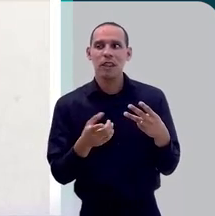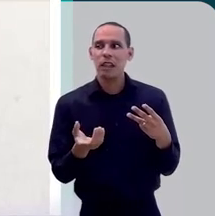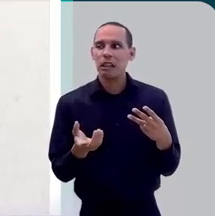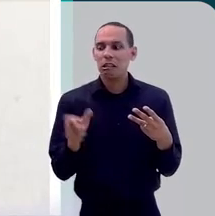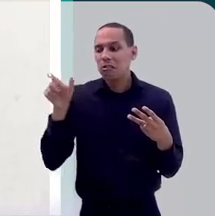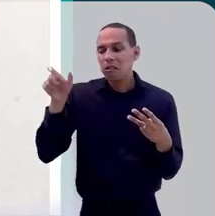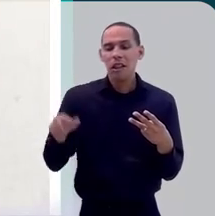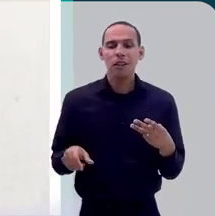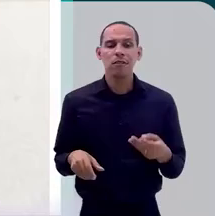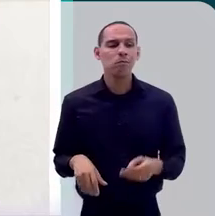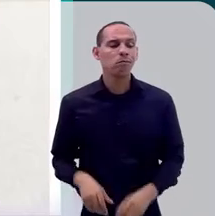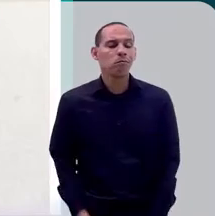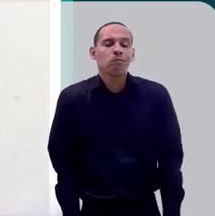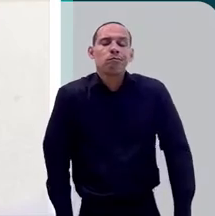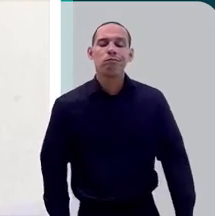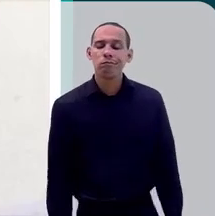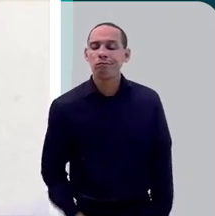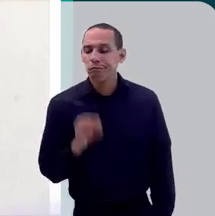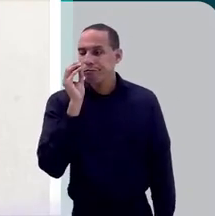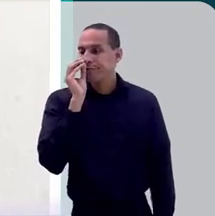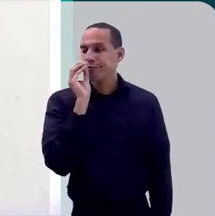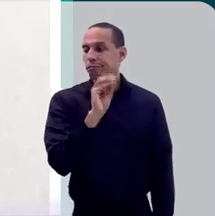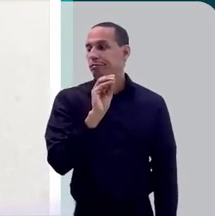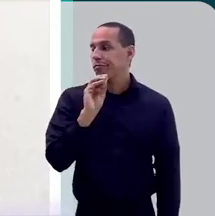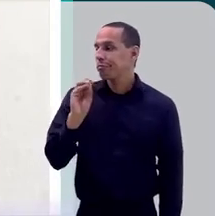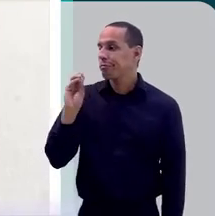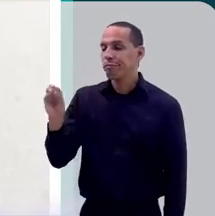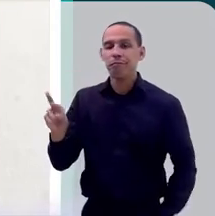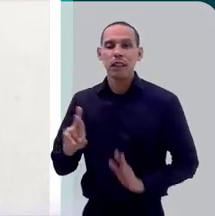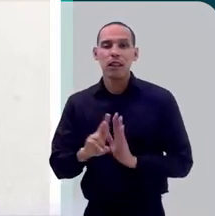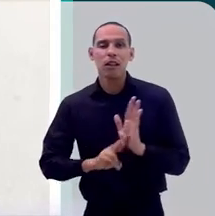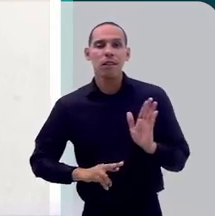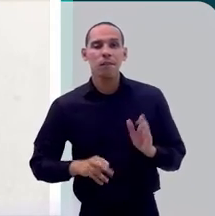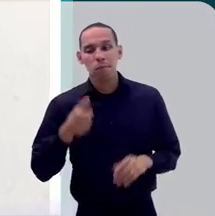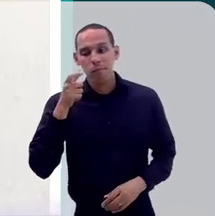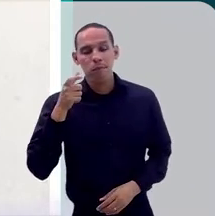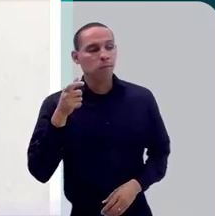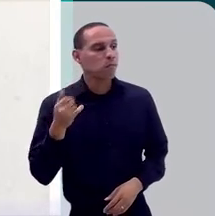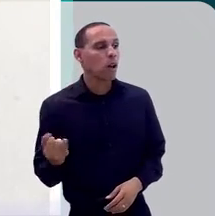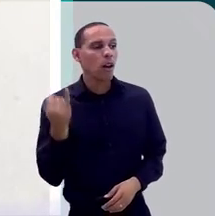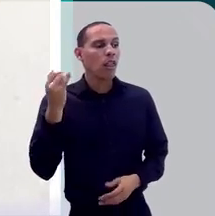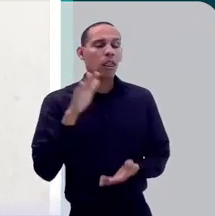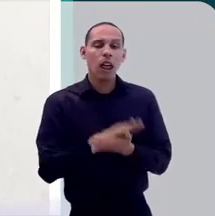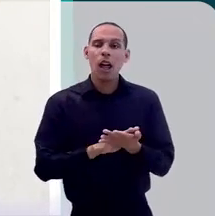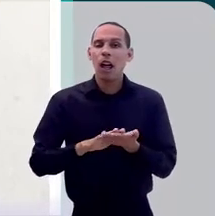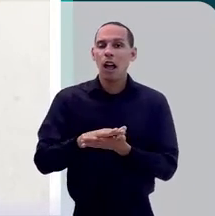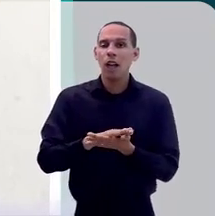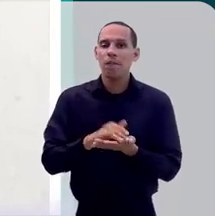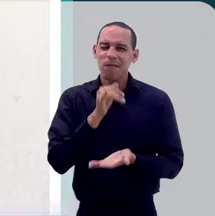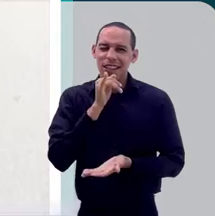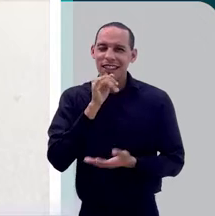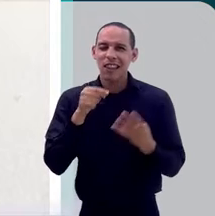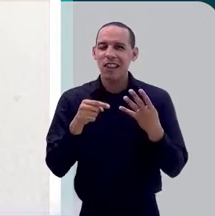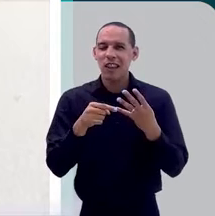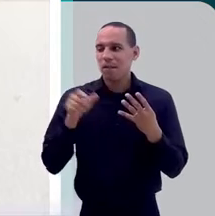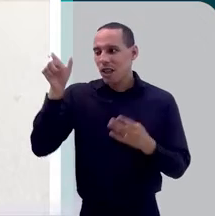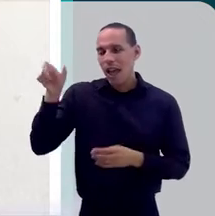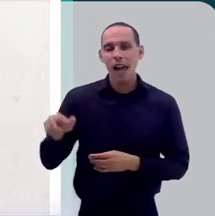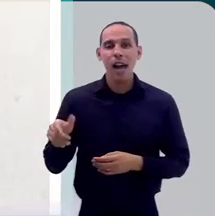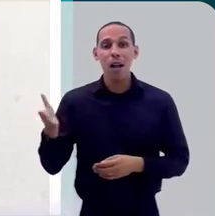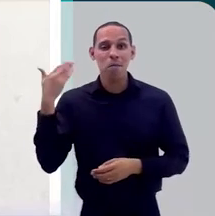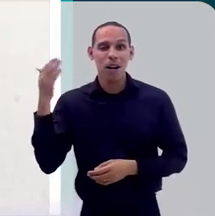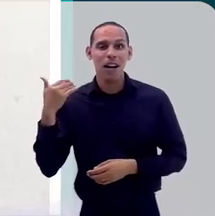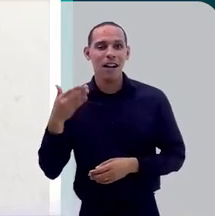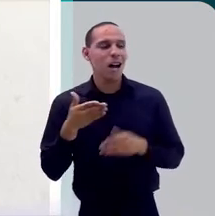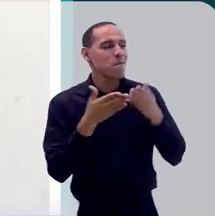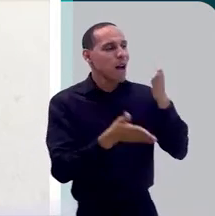perde, assim, se torna indiferente aos resultados do trabalho, deixa de se importar. Então, é uma pessoa que, por exemplo, tratava